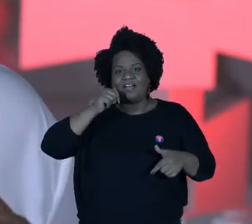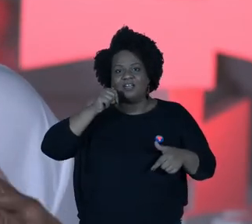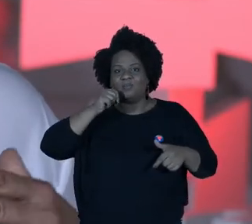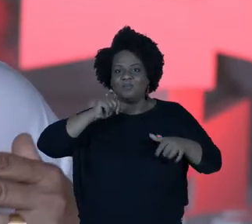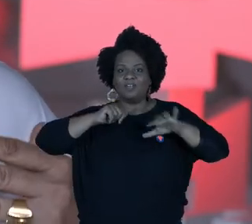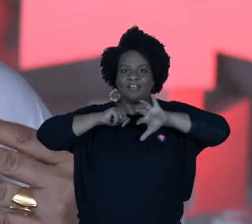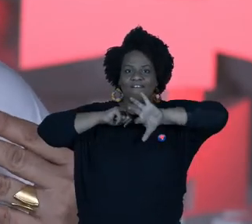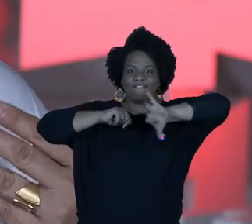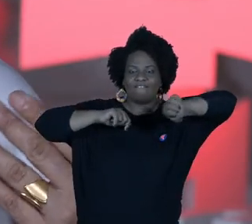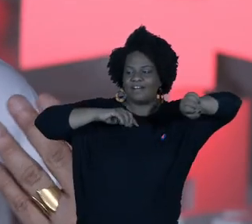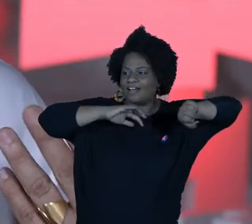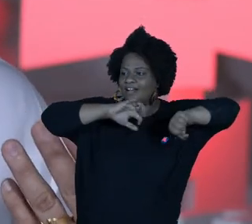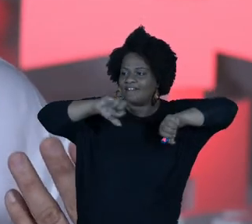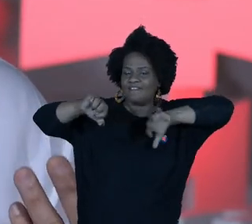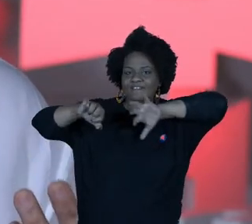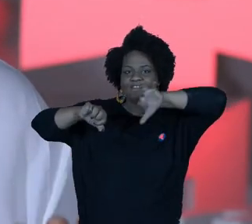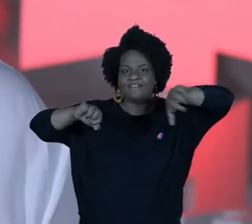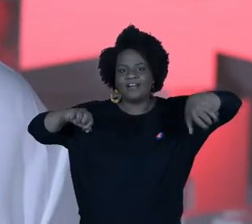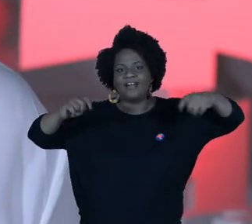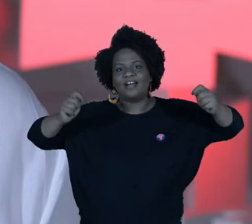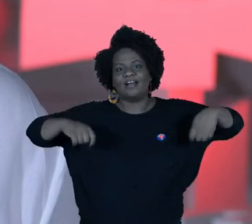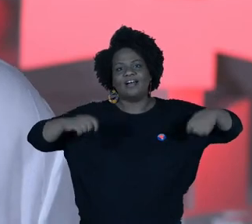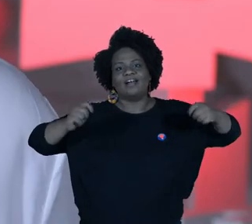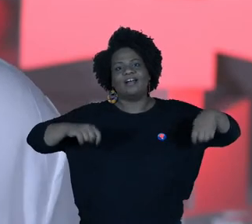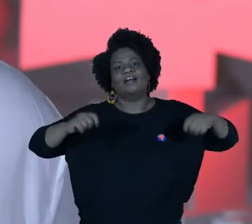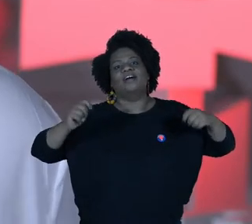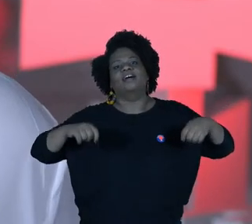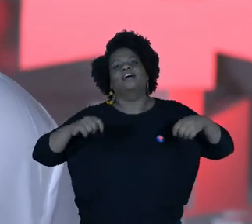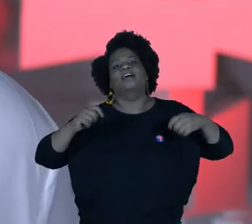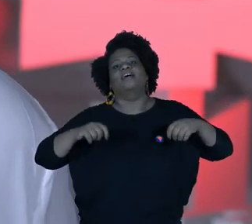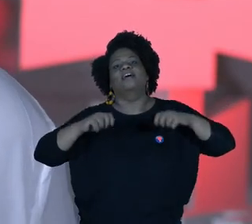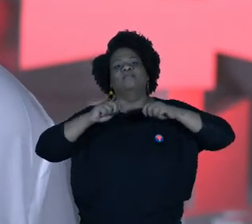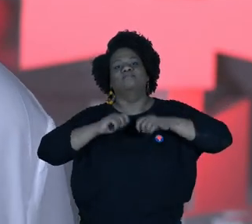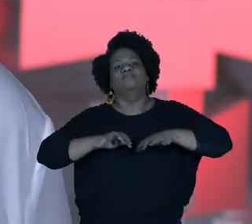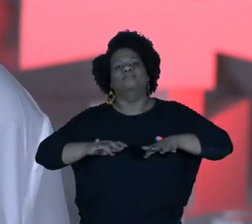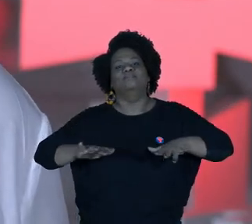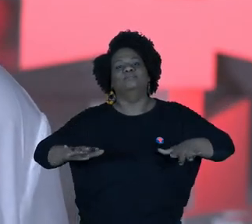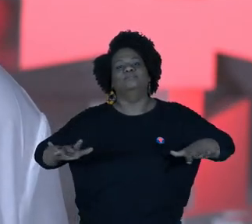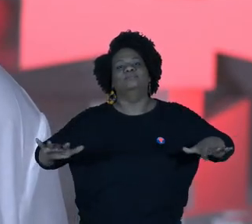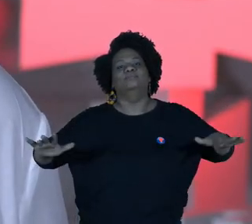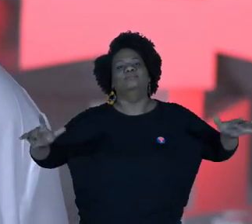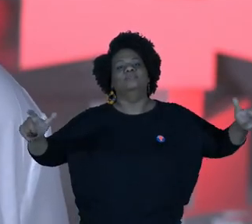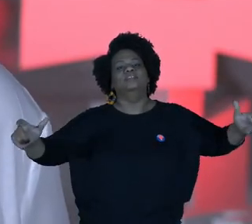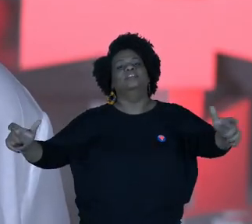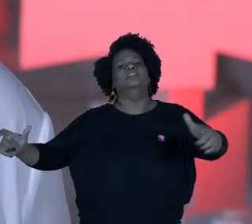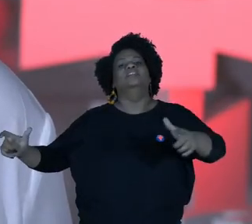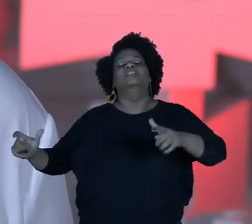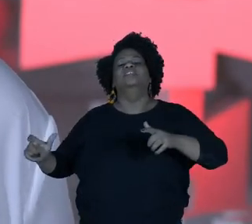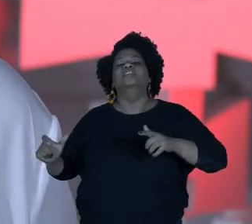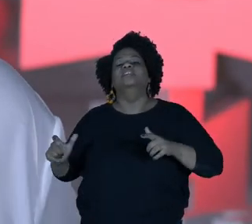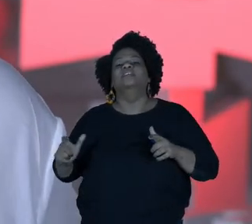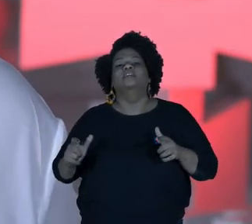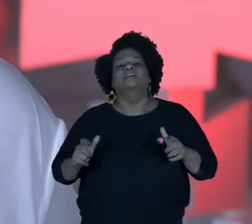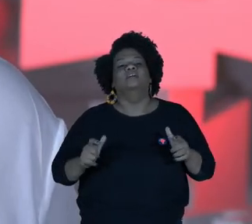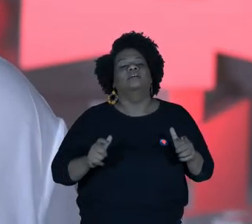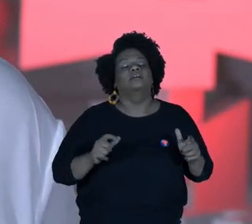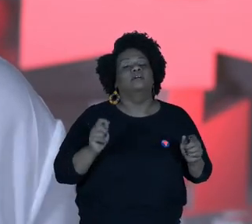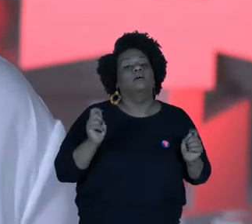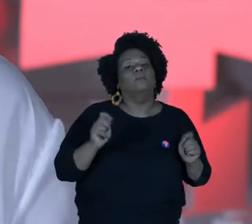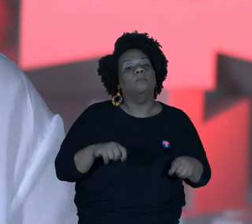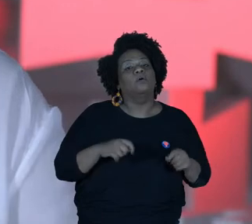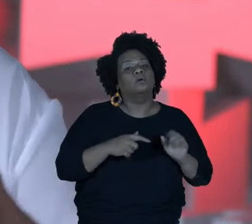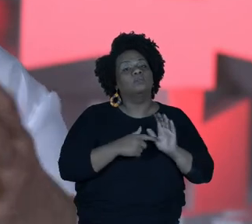abre a possibilidade da expansão espacial, colocando esses